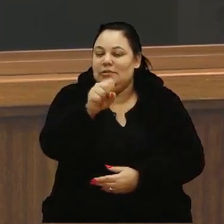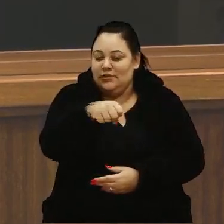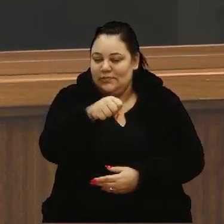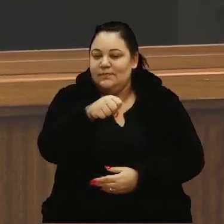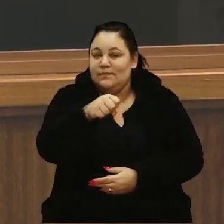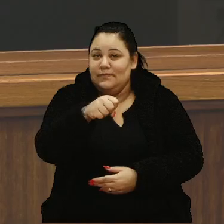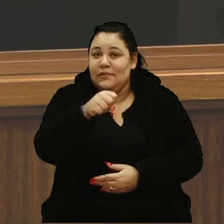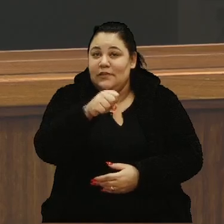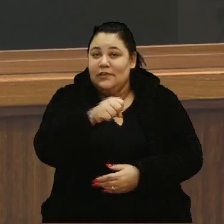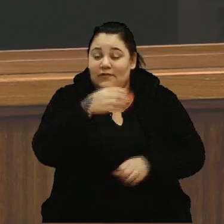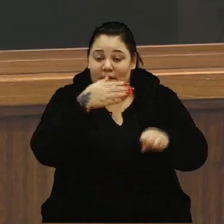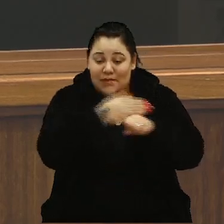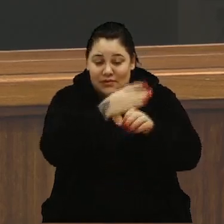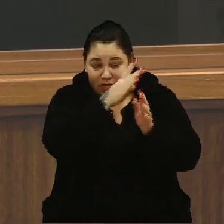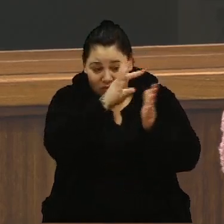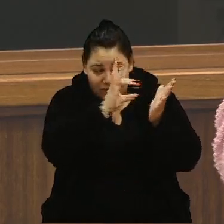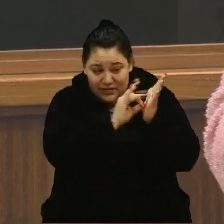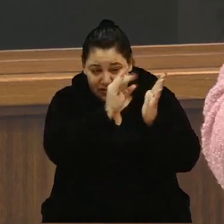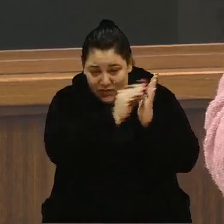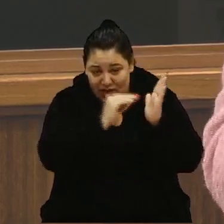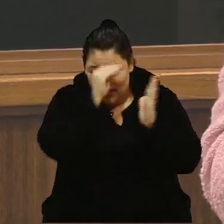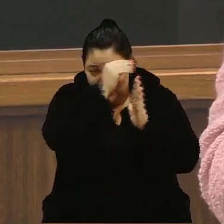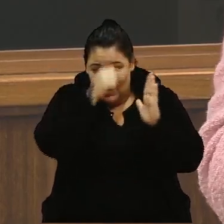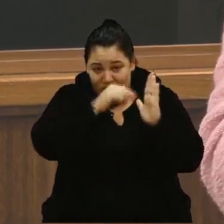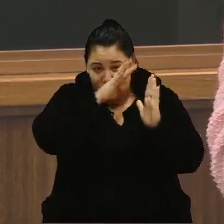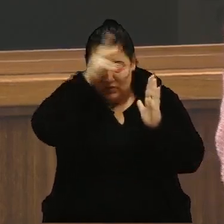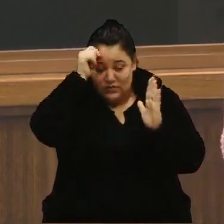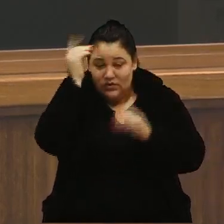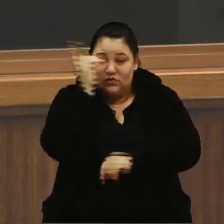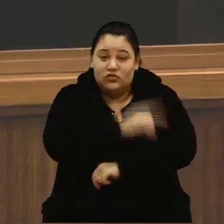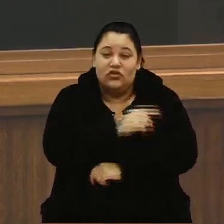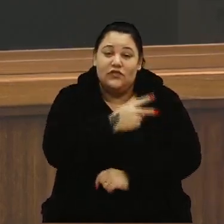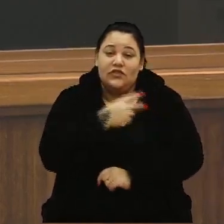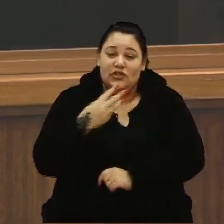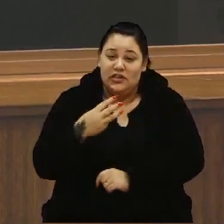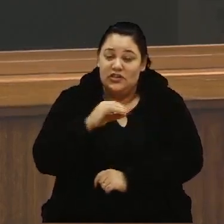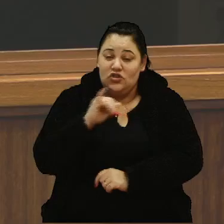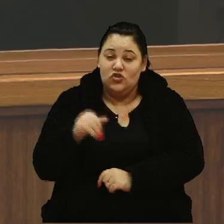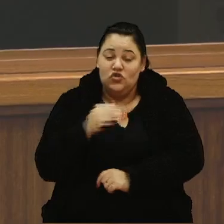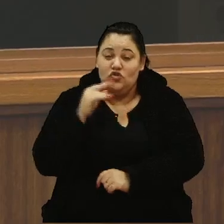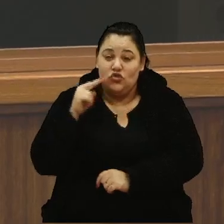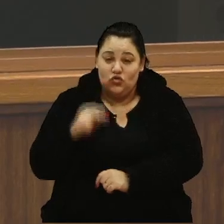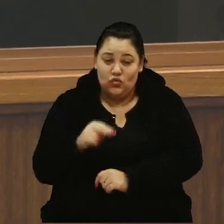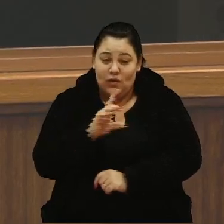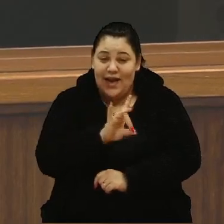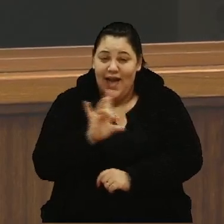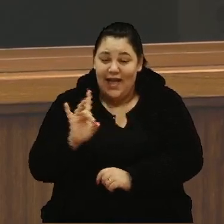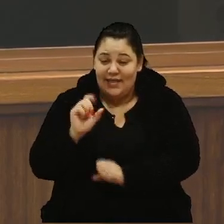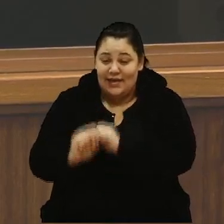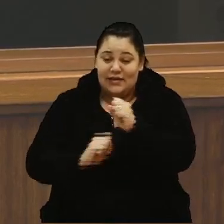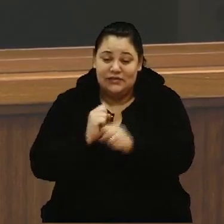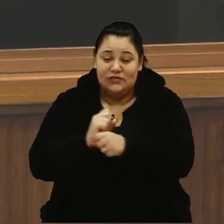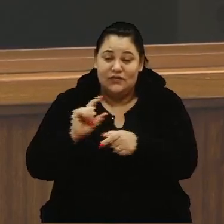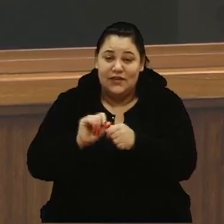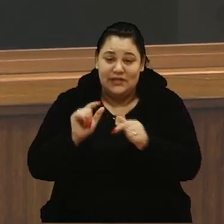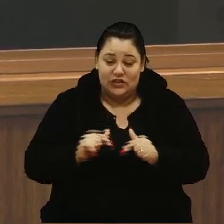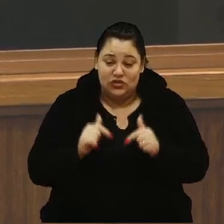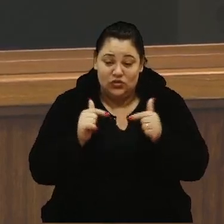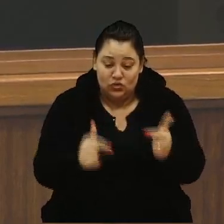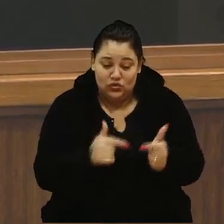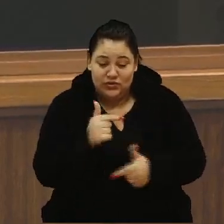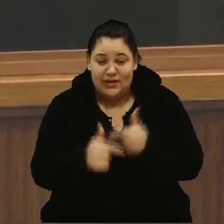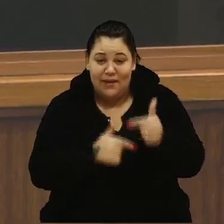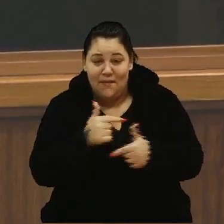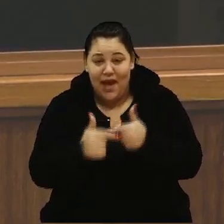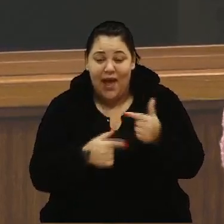está no calendário municipal, que no dia 23 de junho de cada ano sejam feitas ações, debates,